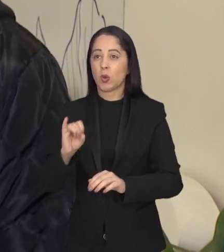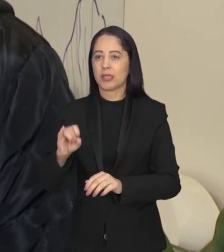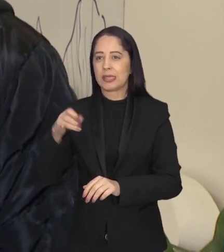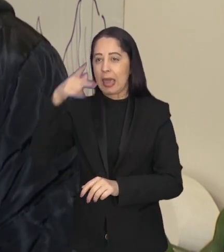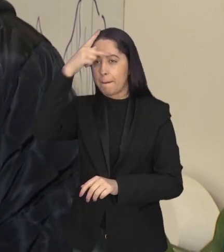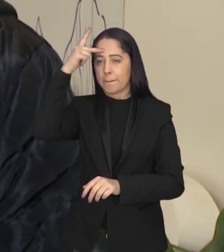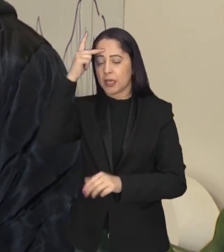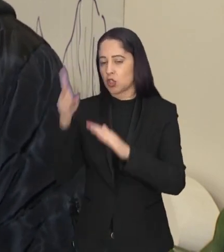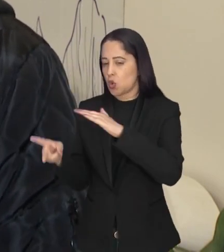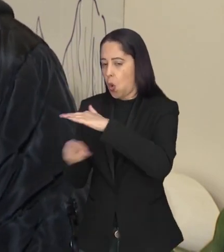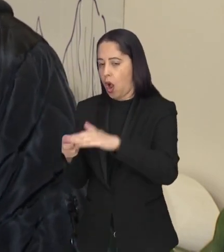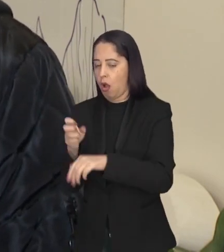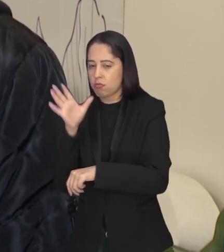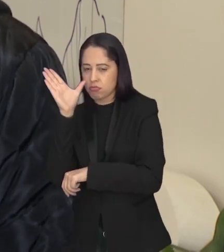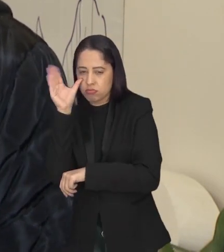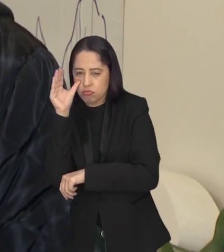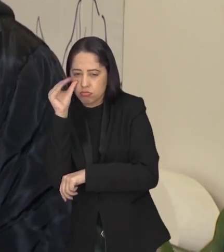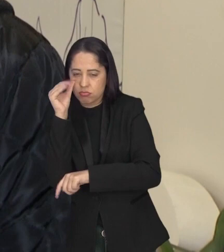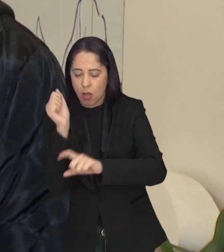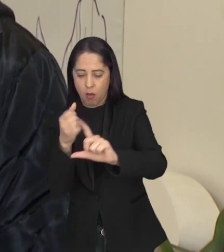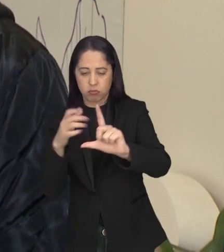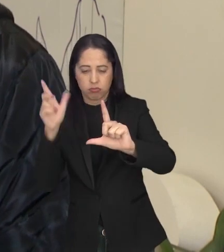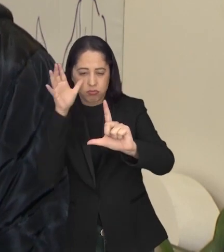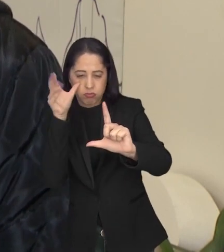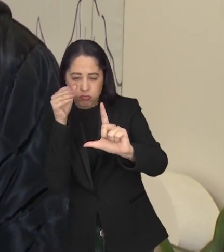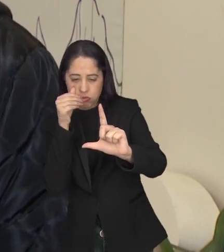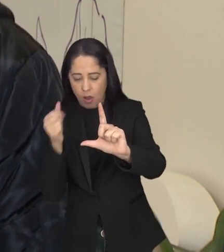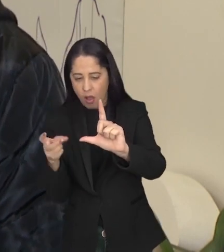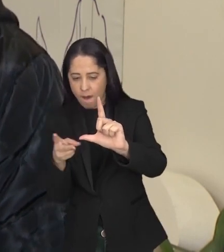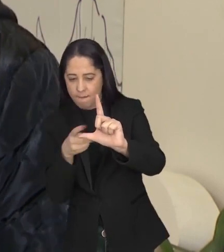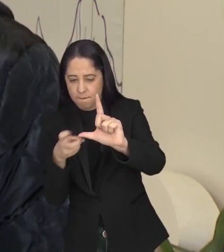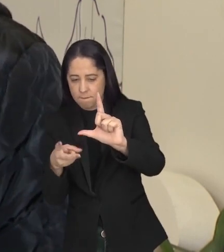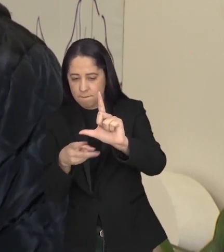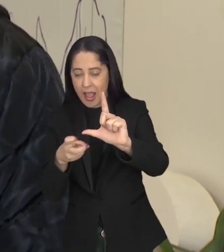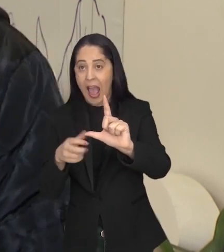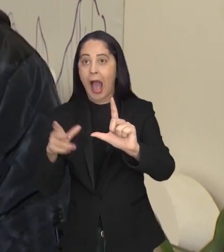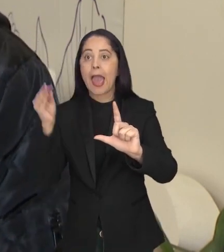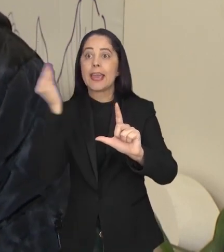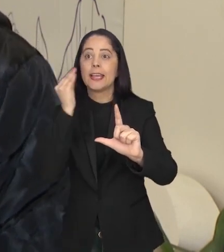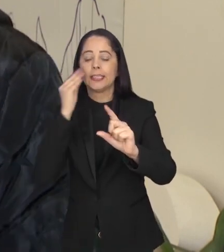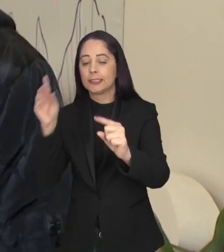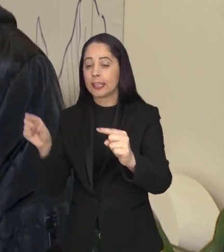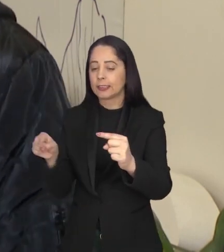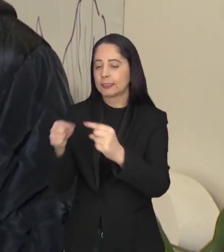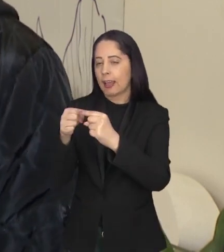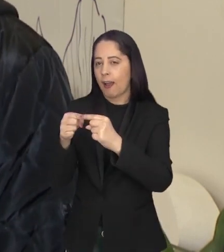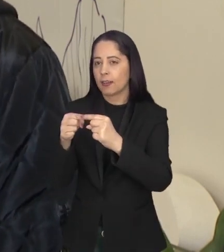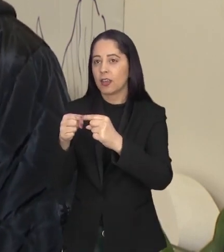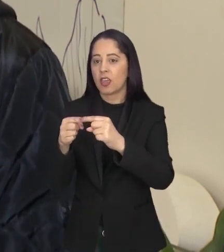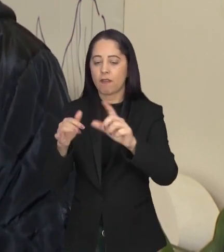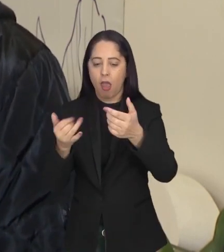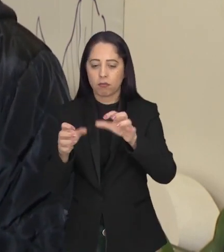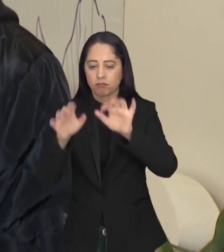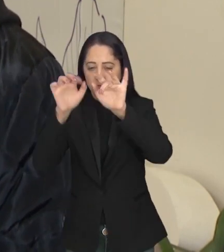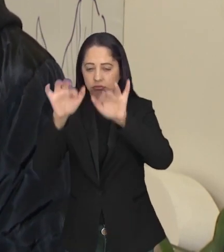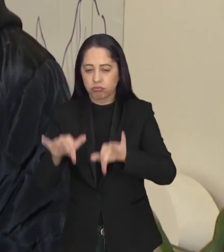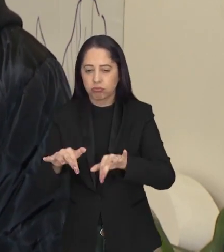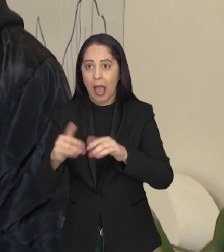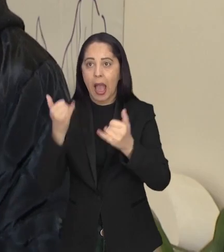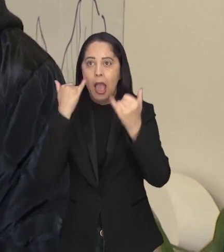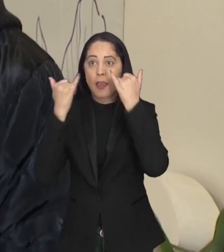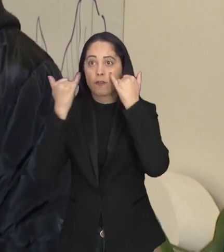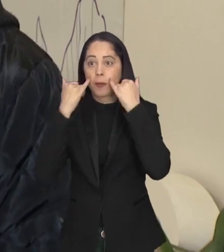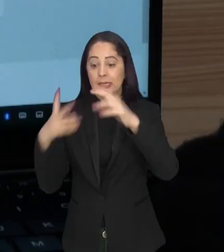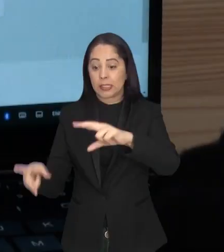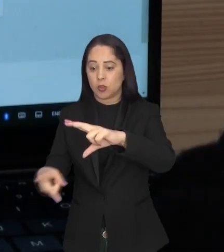dia. Então, um atacante, uma vez que ele está na sua rede, ele vai tentar estabelecer algum vínculo com você e vai ter acesso aos seus